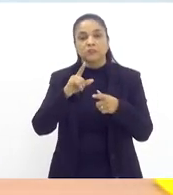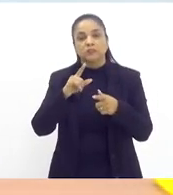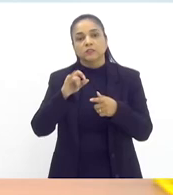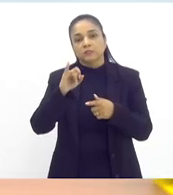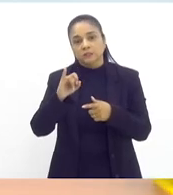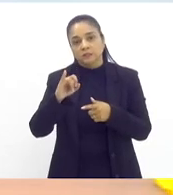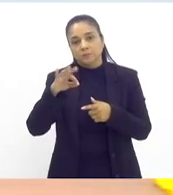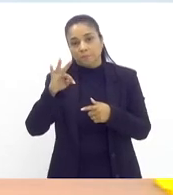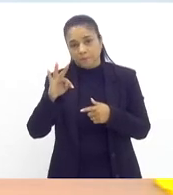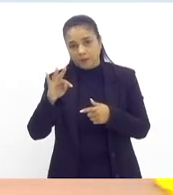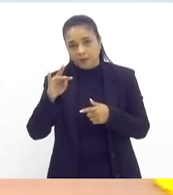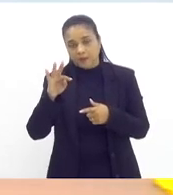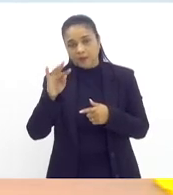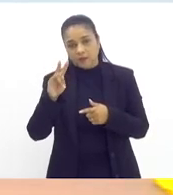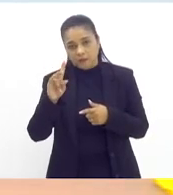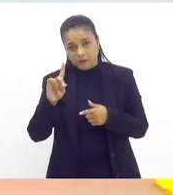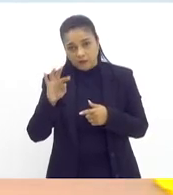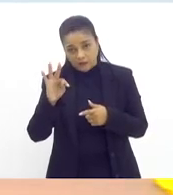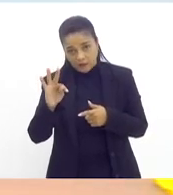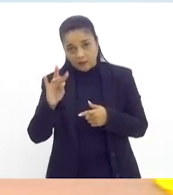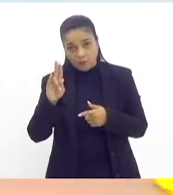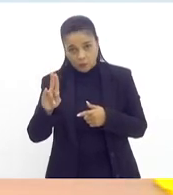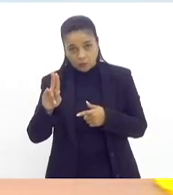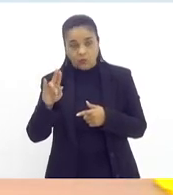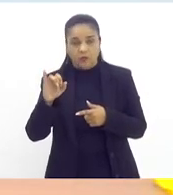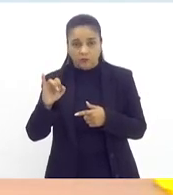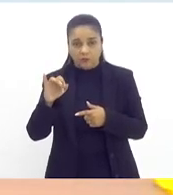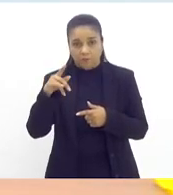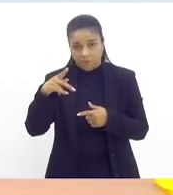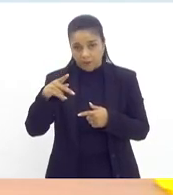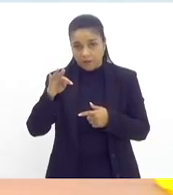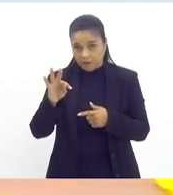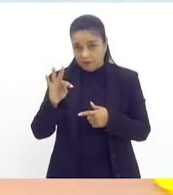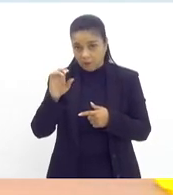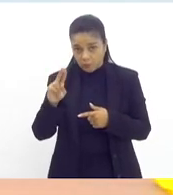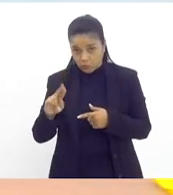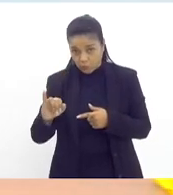No caso do Imposto sobre Heranças e Doações, que é estadual também,